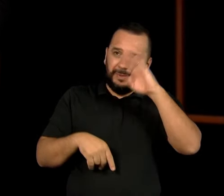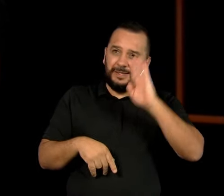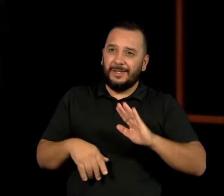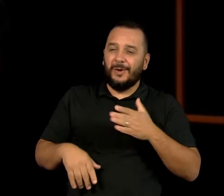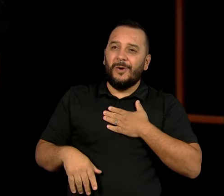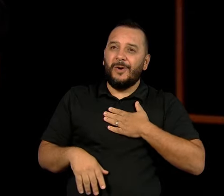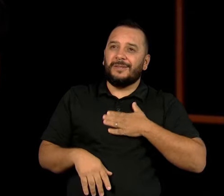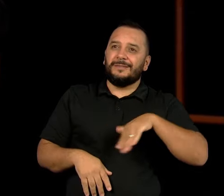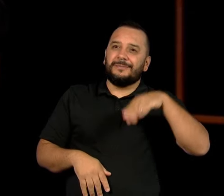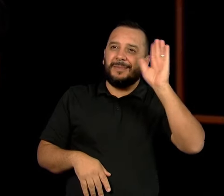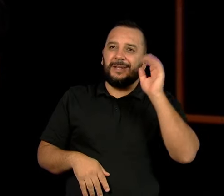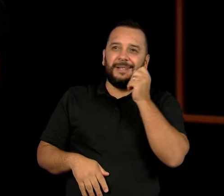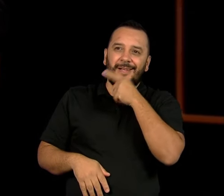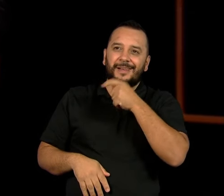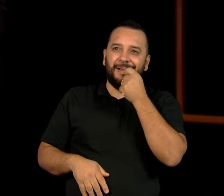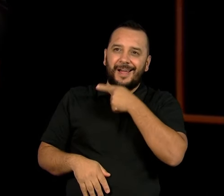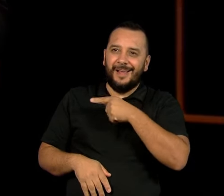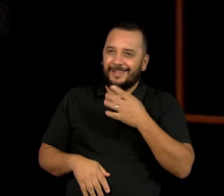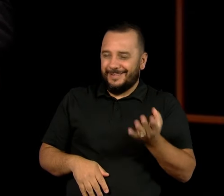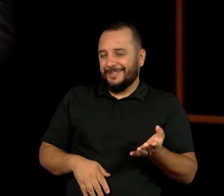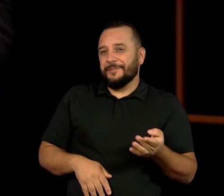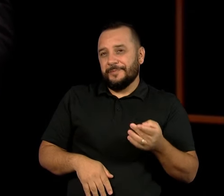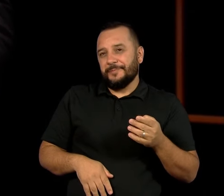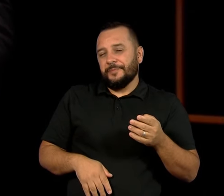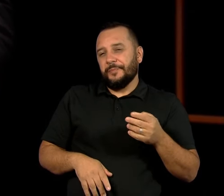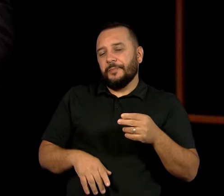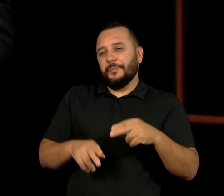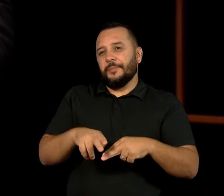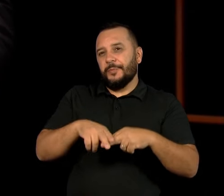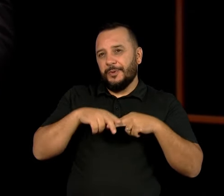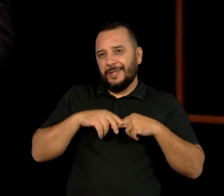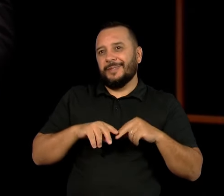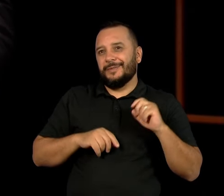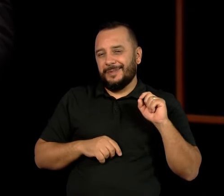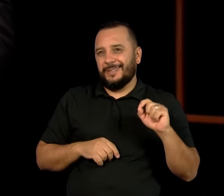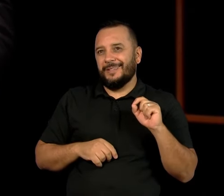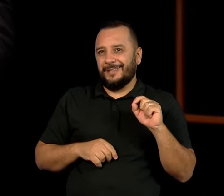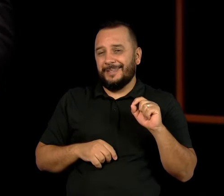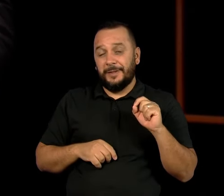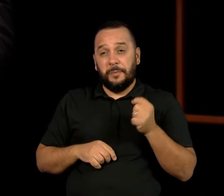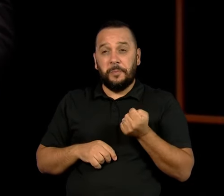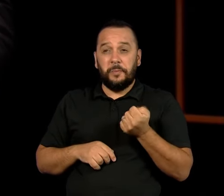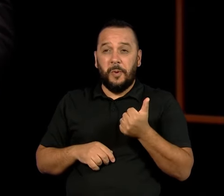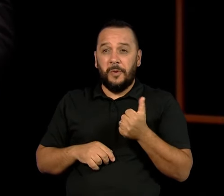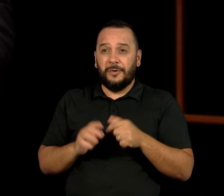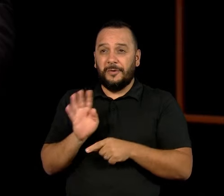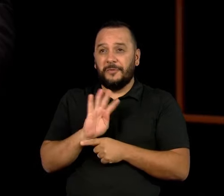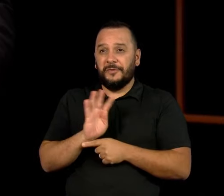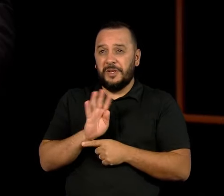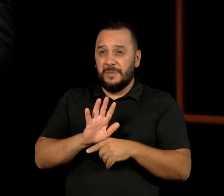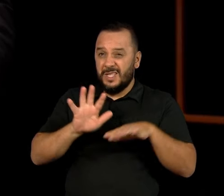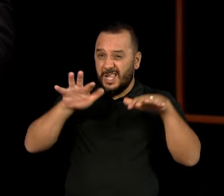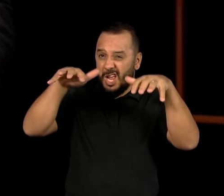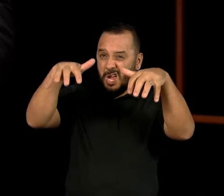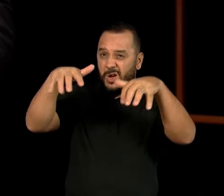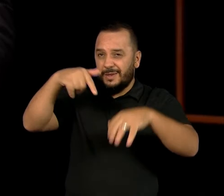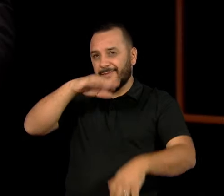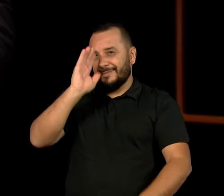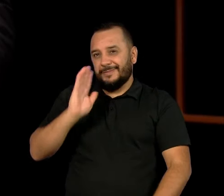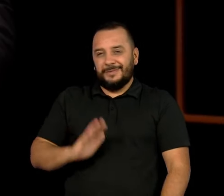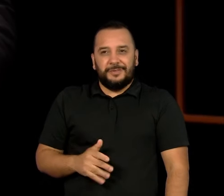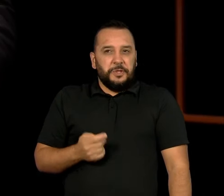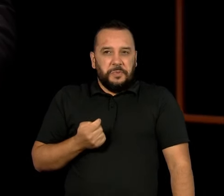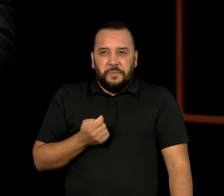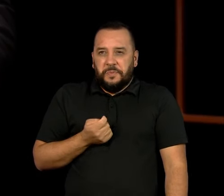comédia, sejam razões que expliquem por que há tão poucos filmes de terror